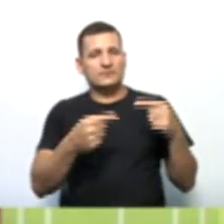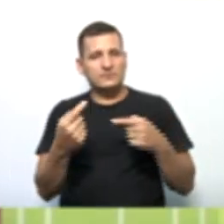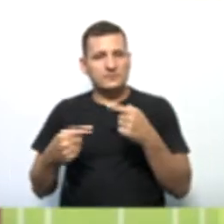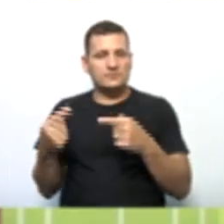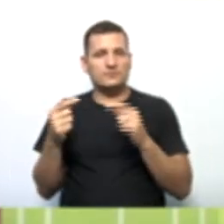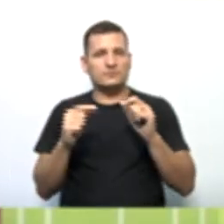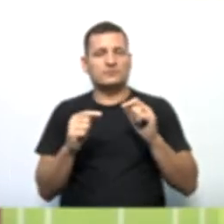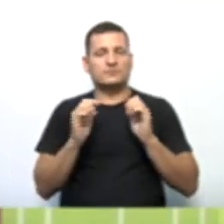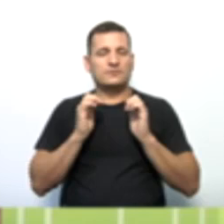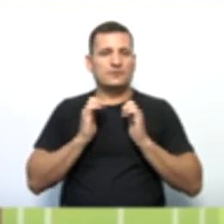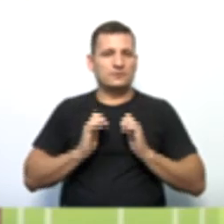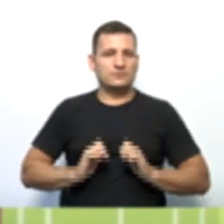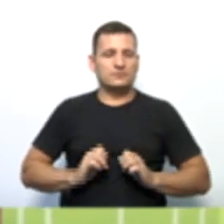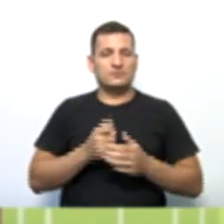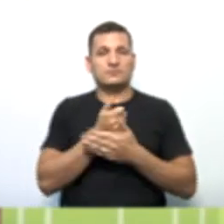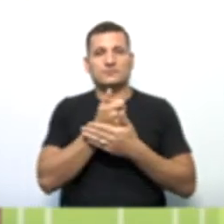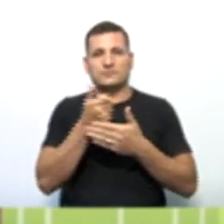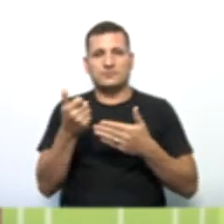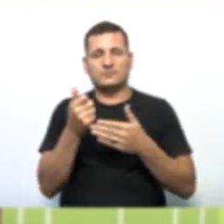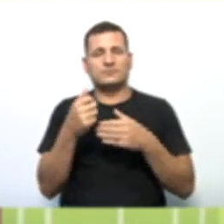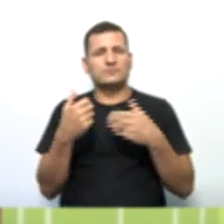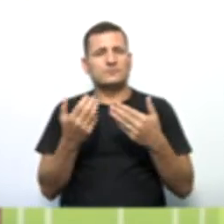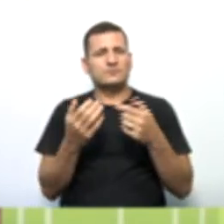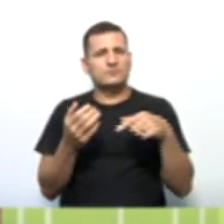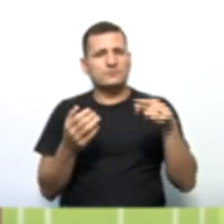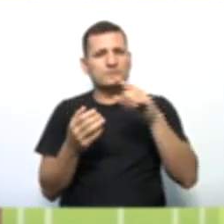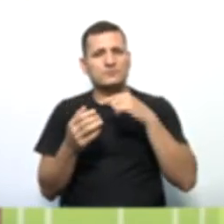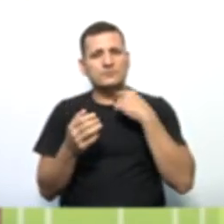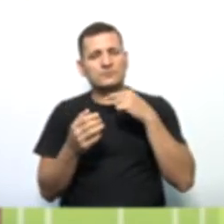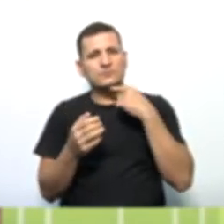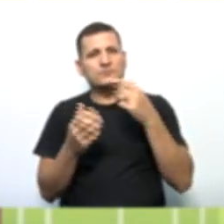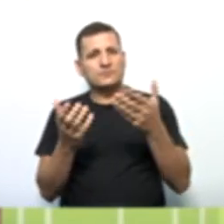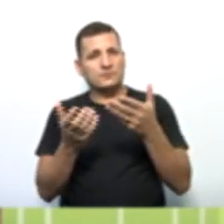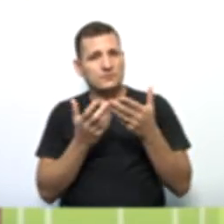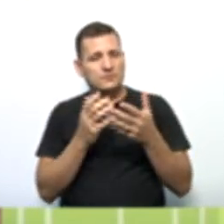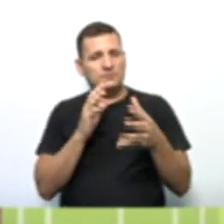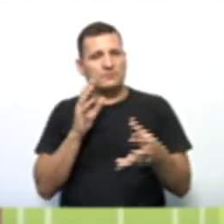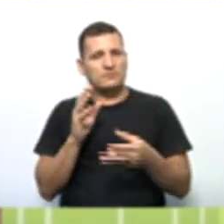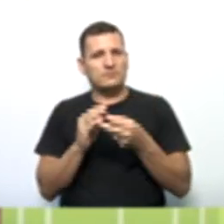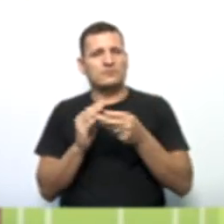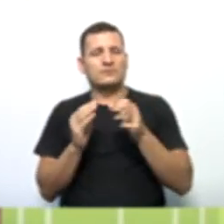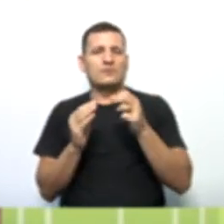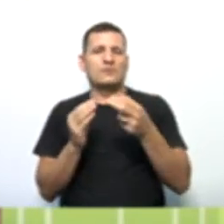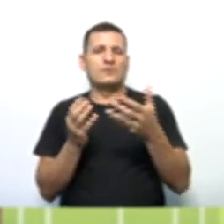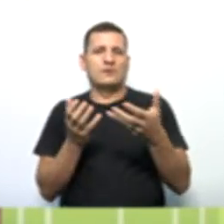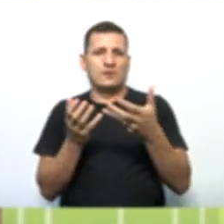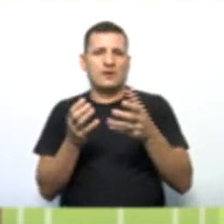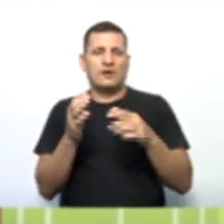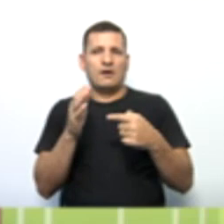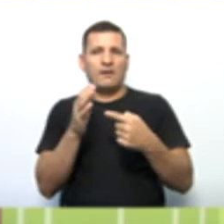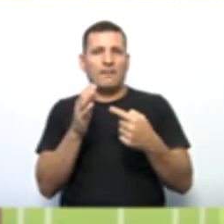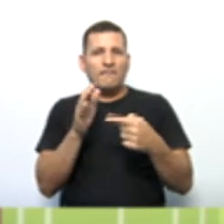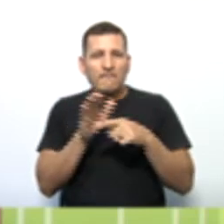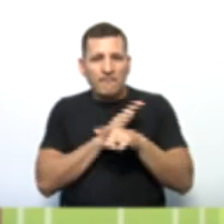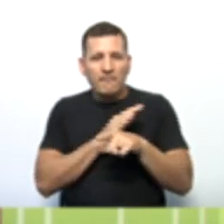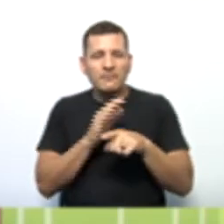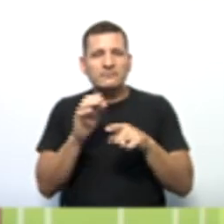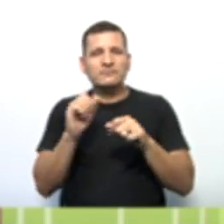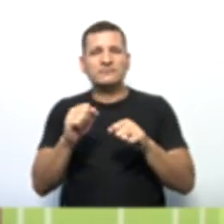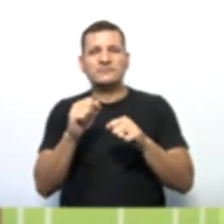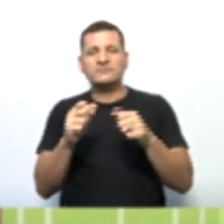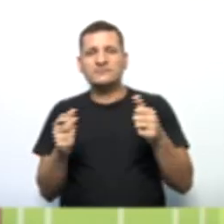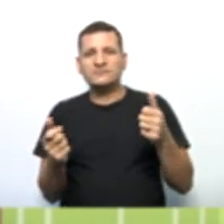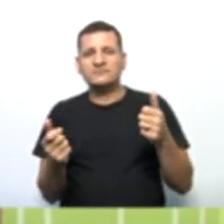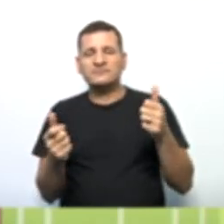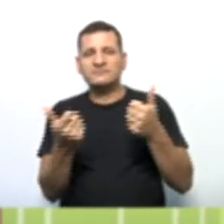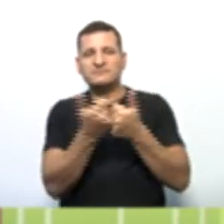moral. E você que tiver suas dúvidas, que quiser fazer um comentário, fale com seu professor presencial, fale com o professor e peça para ele